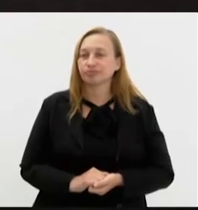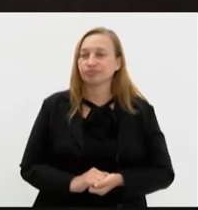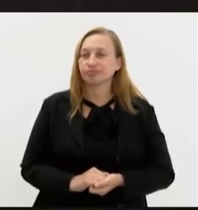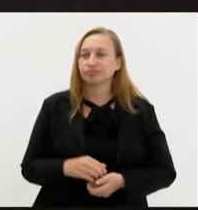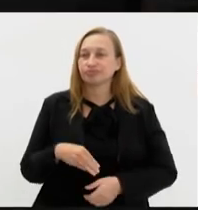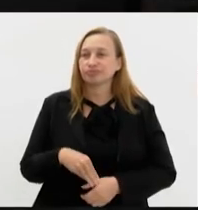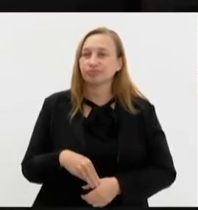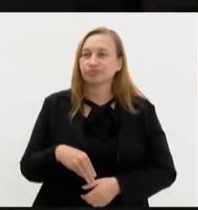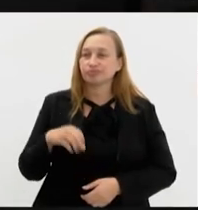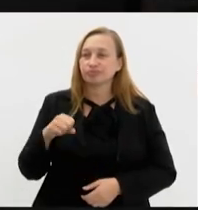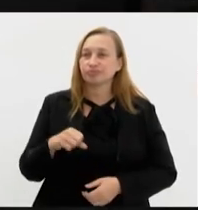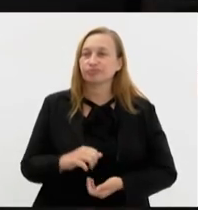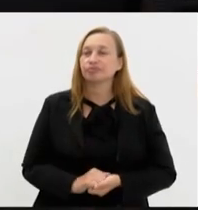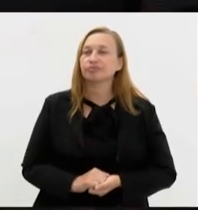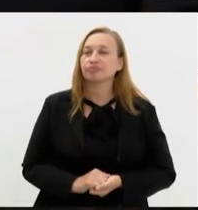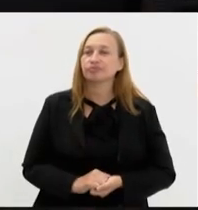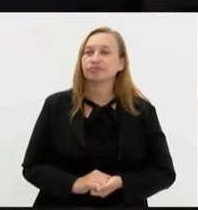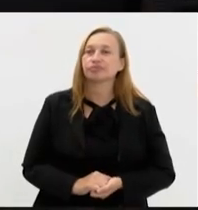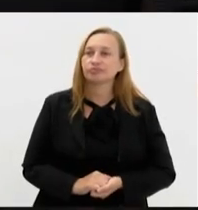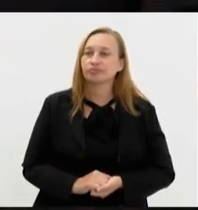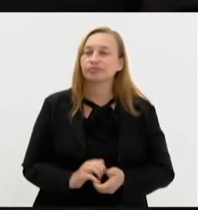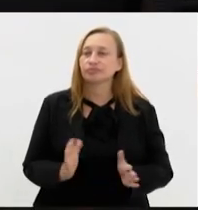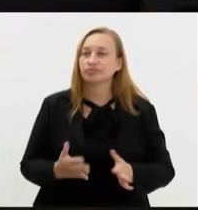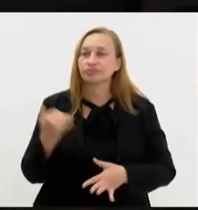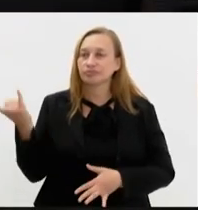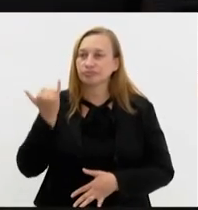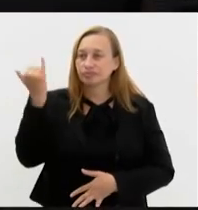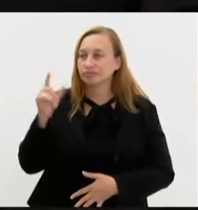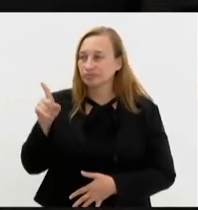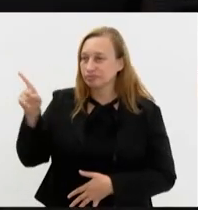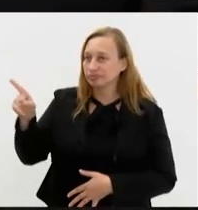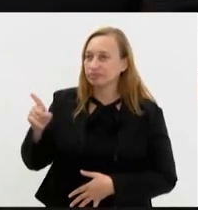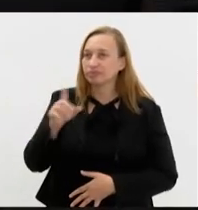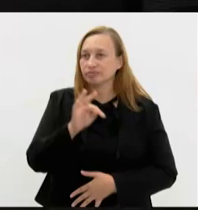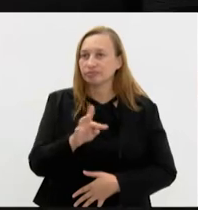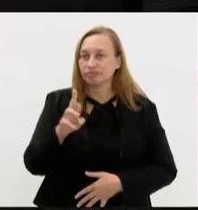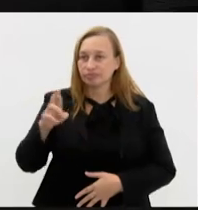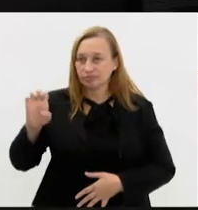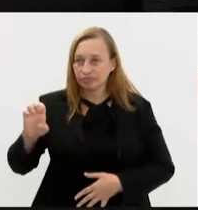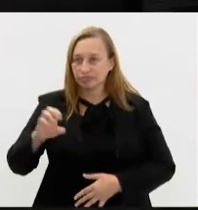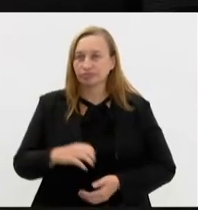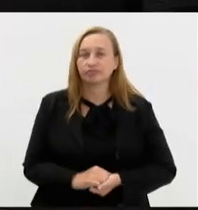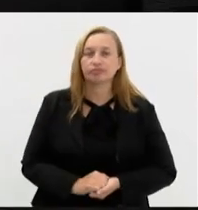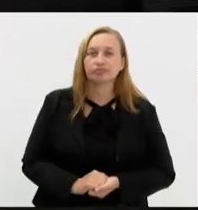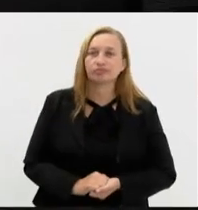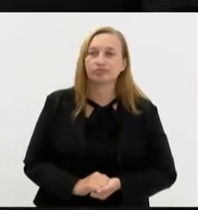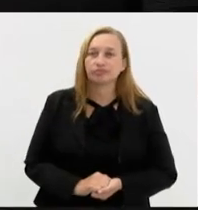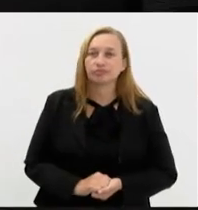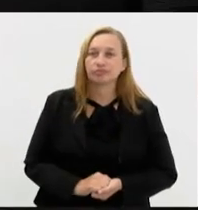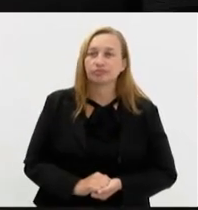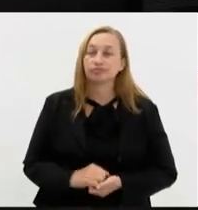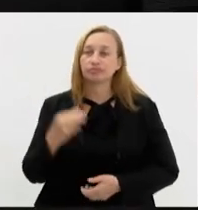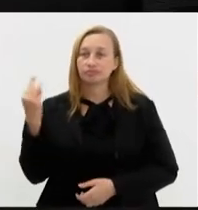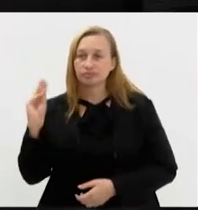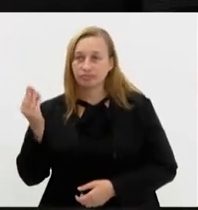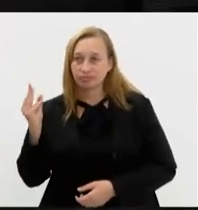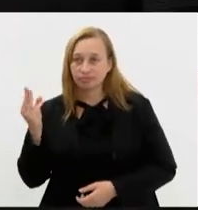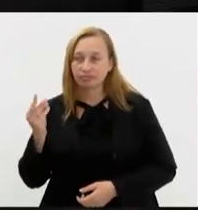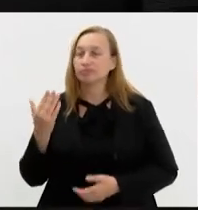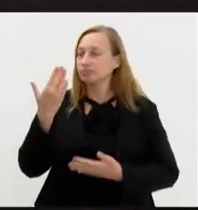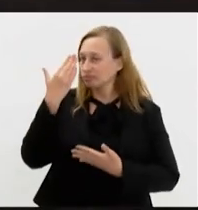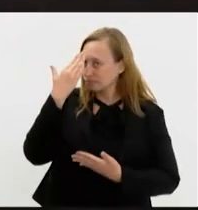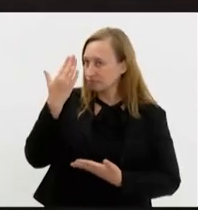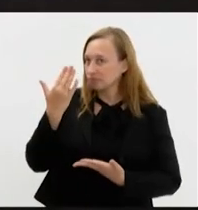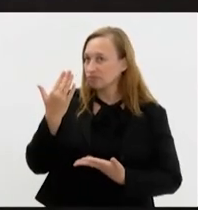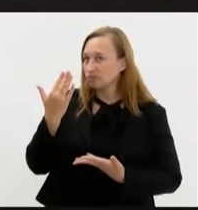em Direito ex-procurador Geral do Estado e hoje integrante lá do TRE eh do Nobre Estado do Maranhão por favor senhor tem